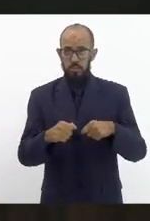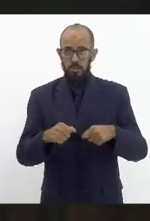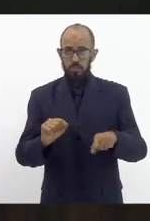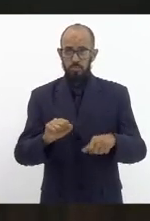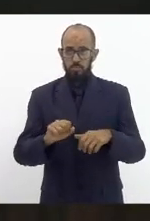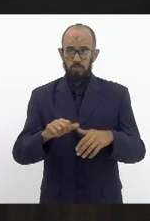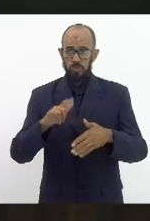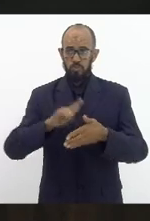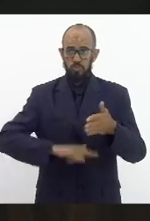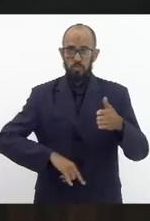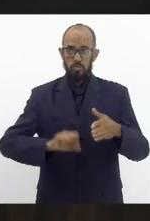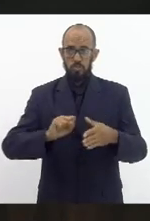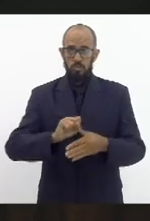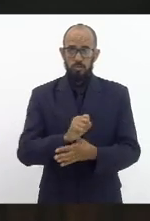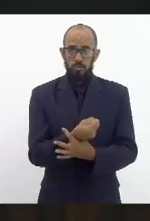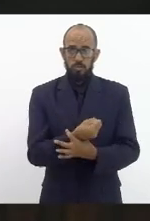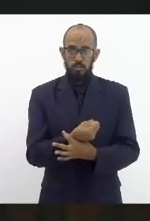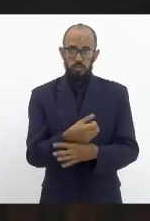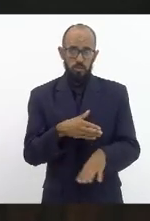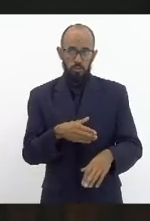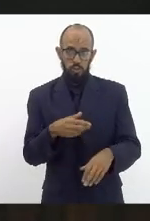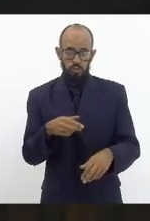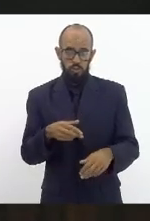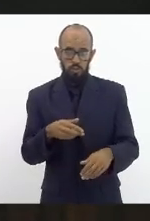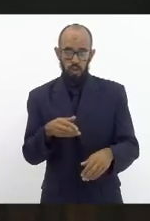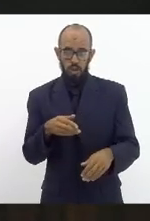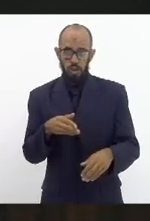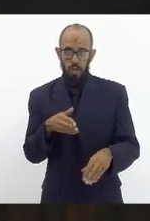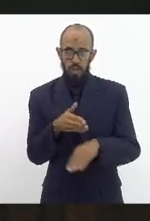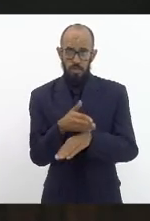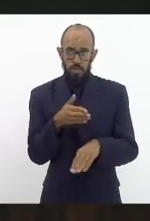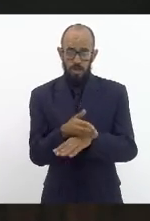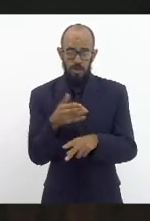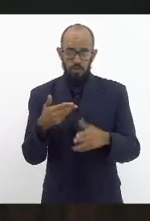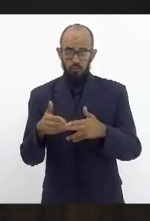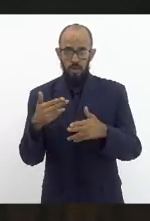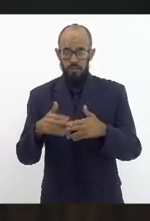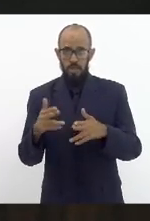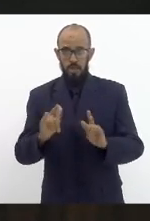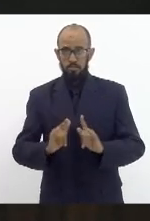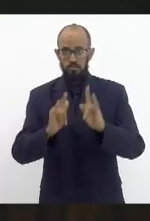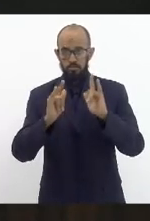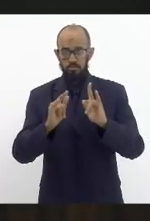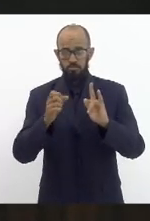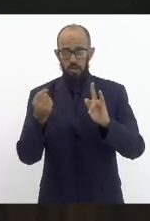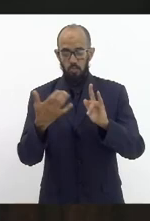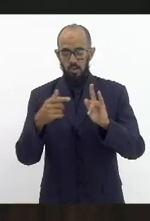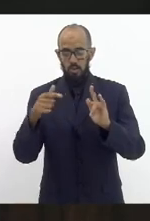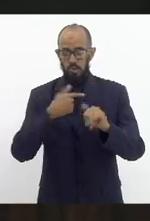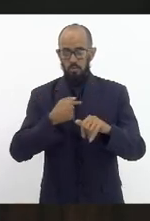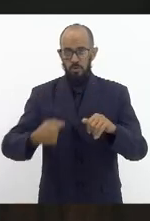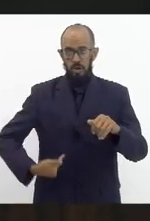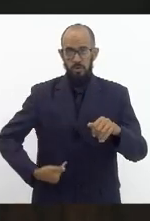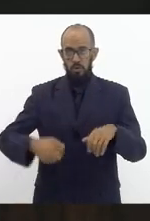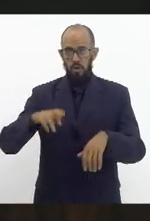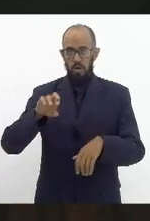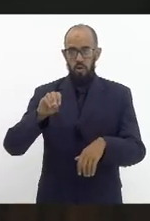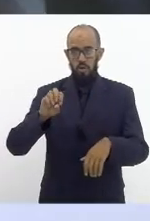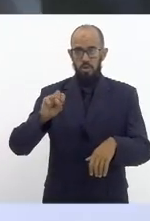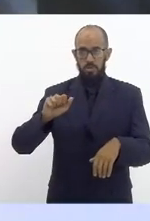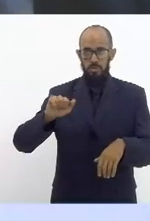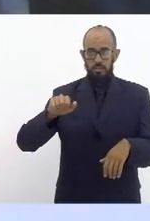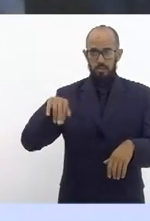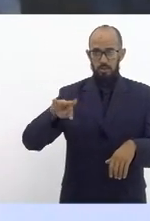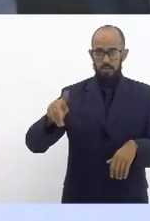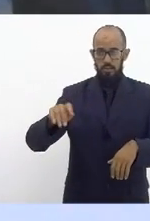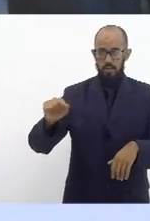entrávamos infiltrados no palácio, o André, lembra disso? Se escondia para quando a Rosinha passasse, quando ela ganhou depois a governadora, porque